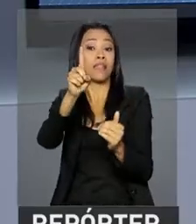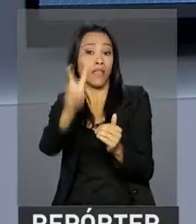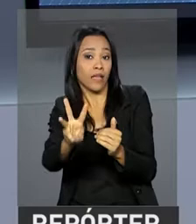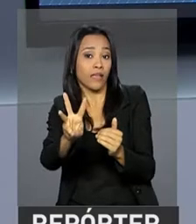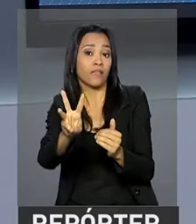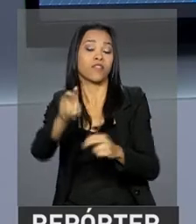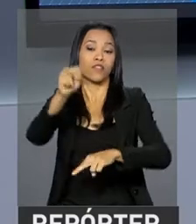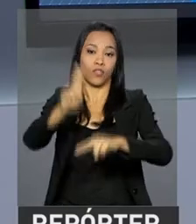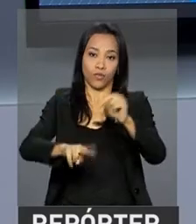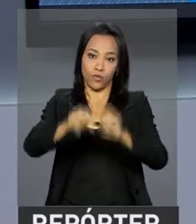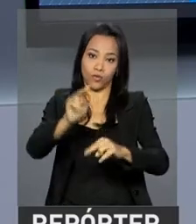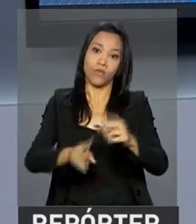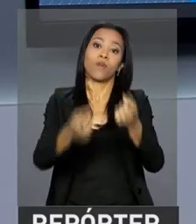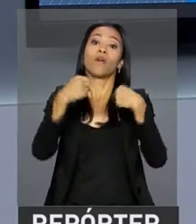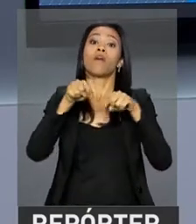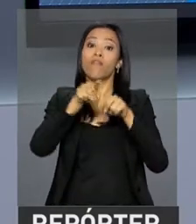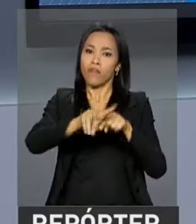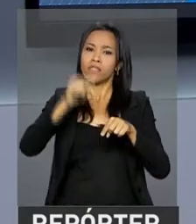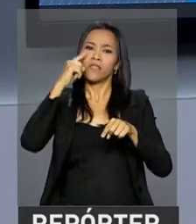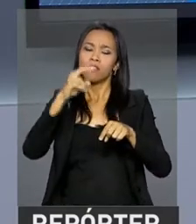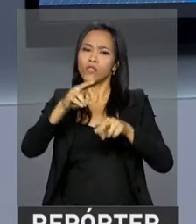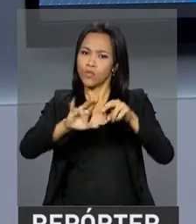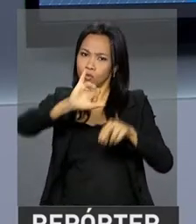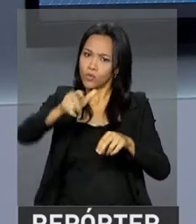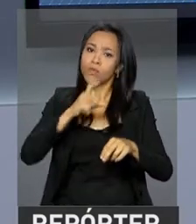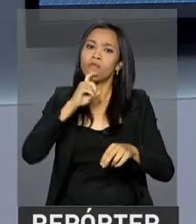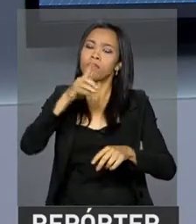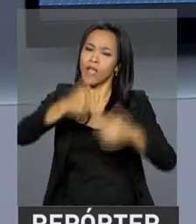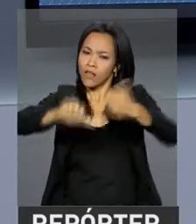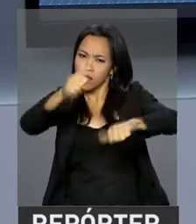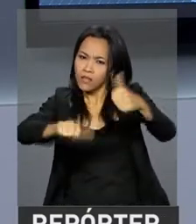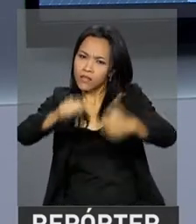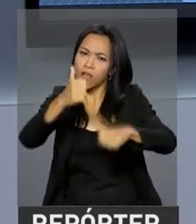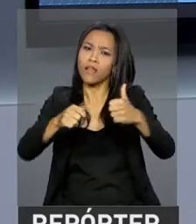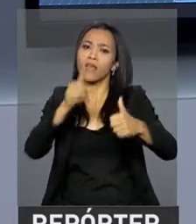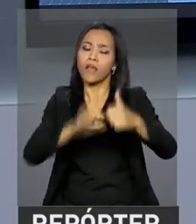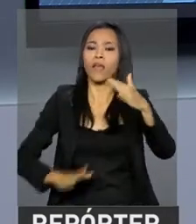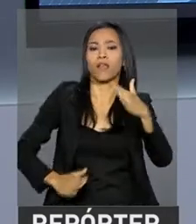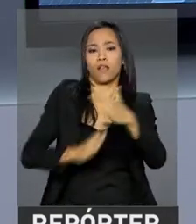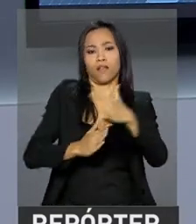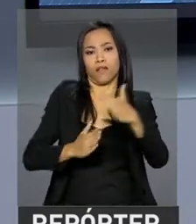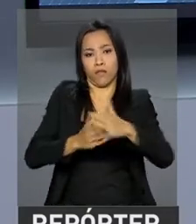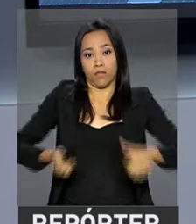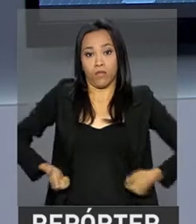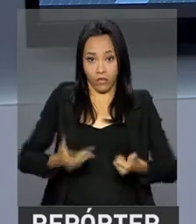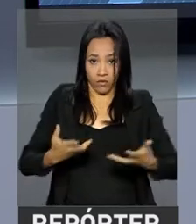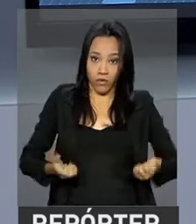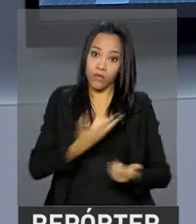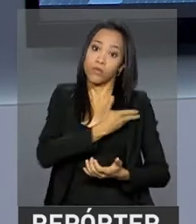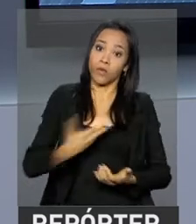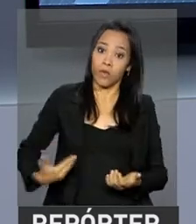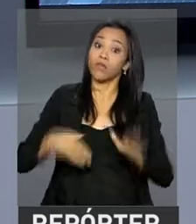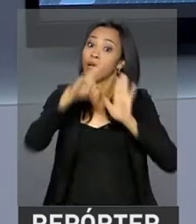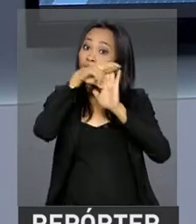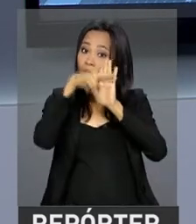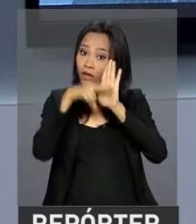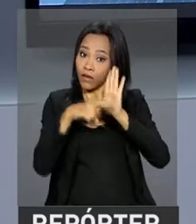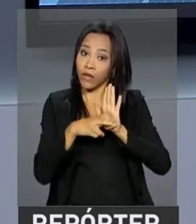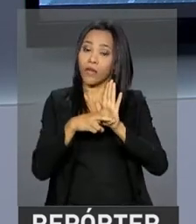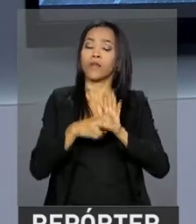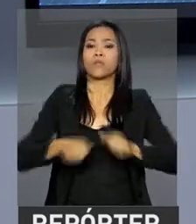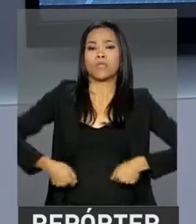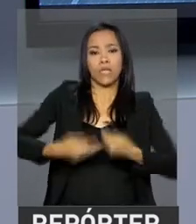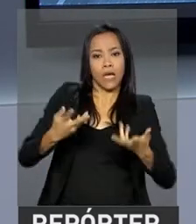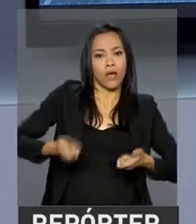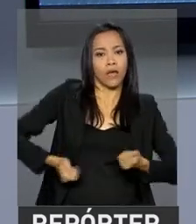vez que a LDO será analisada com a medida que estabeleceu um teto para os gastos públicos. Pela regra, os gastos